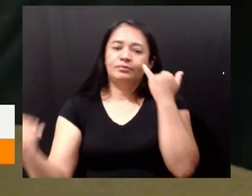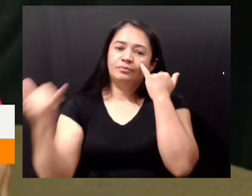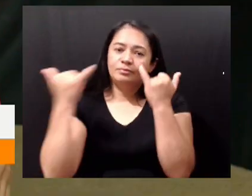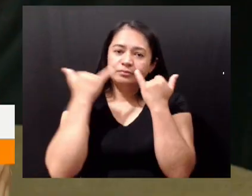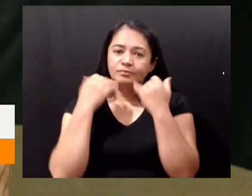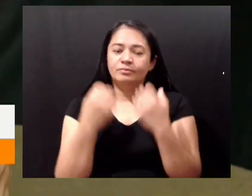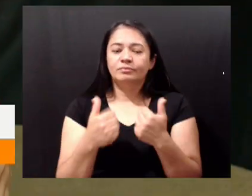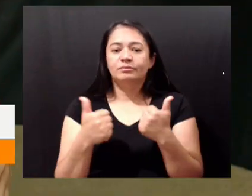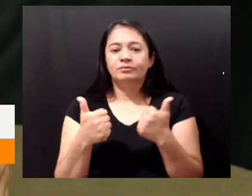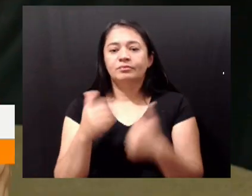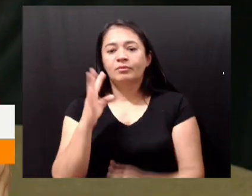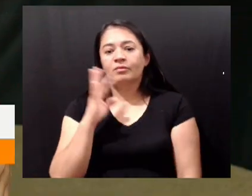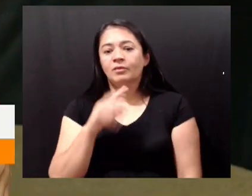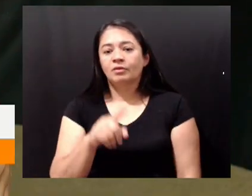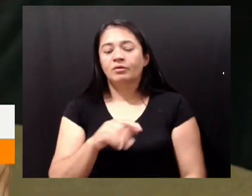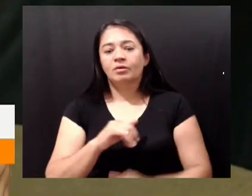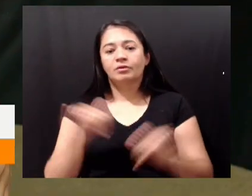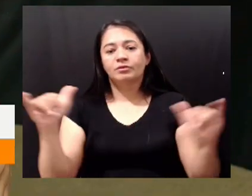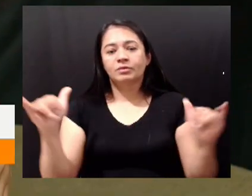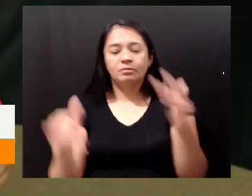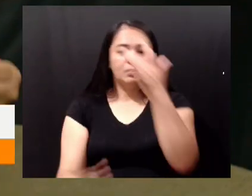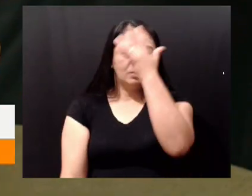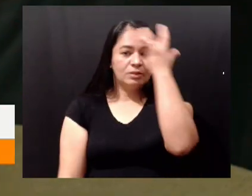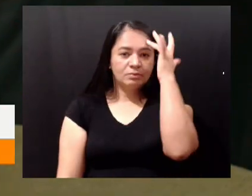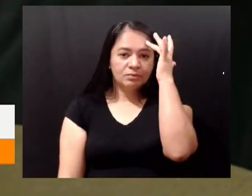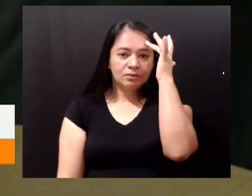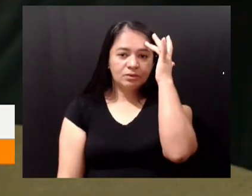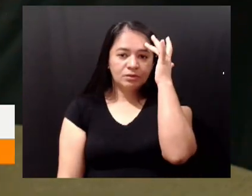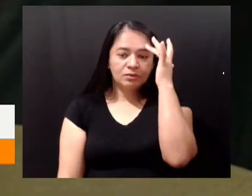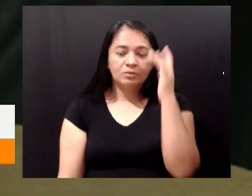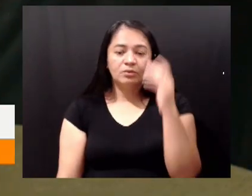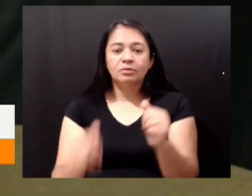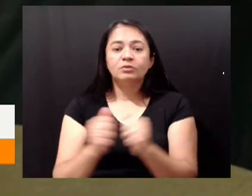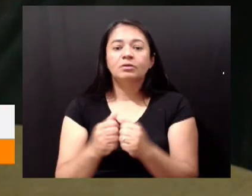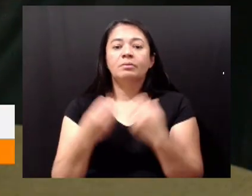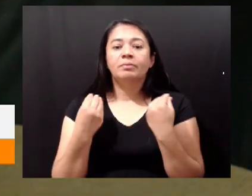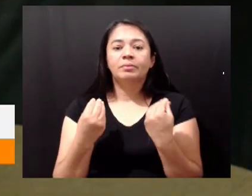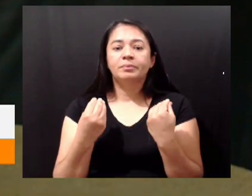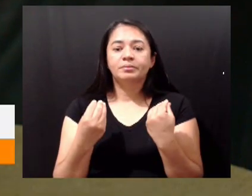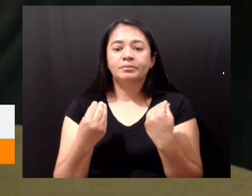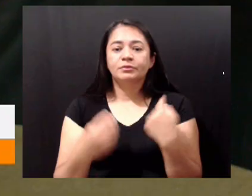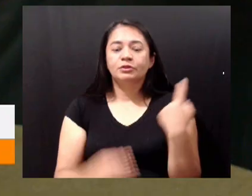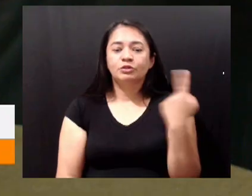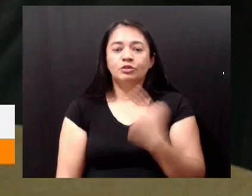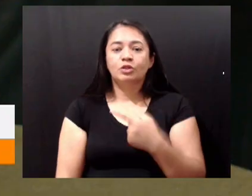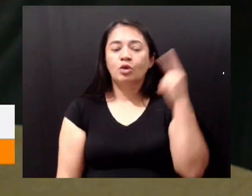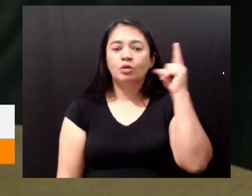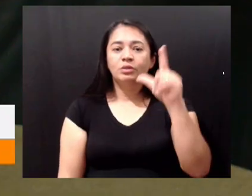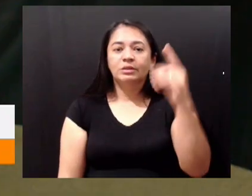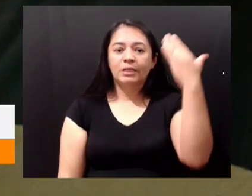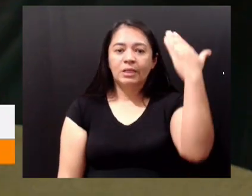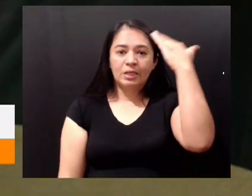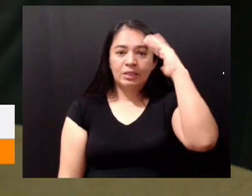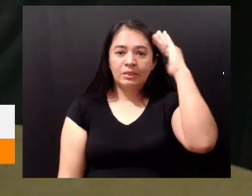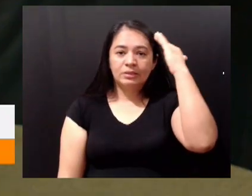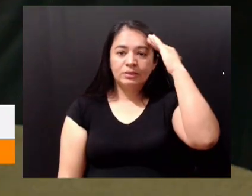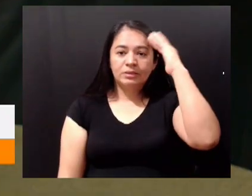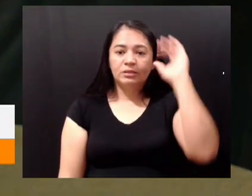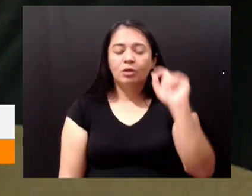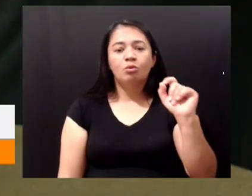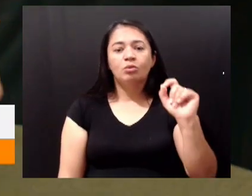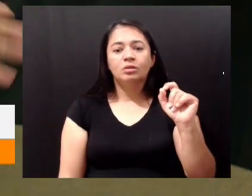passar para as pessoas que estão aí do seu lado para que a gente possa entender, né, o que que tem atrás